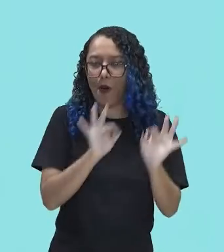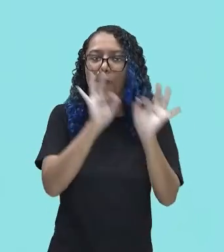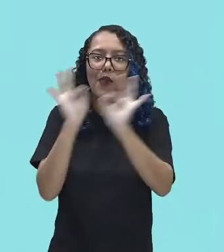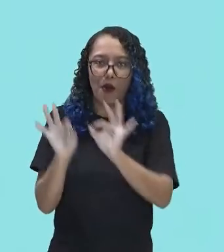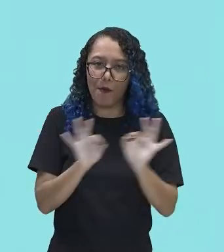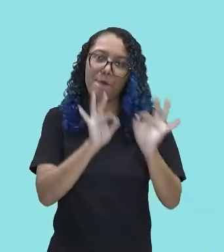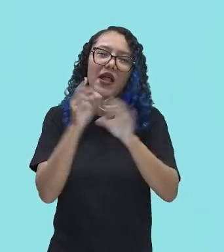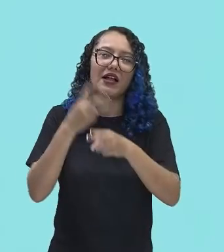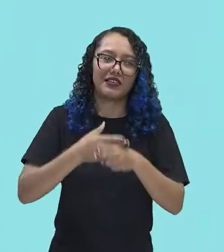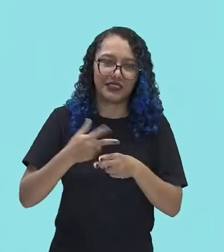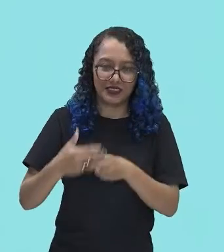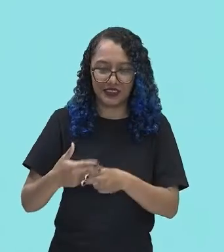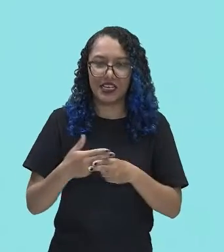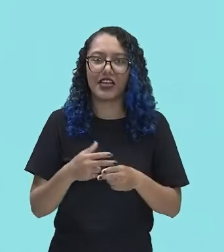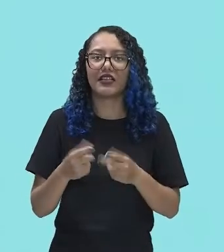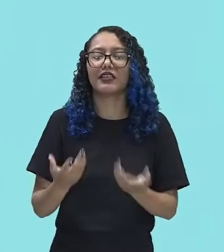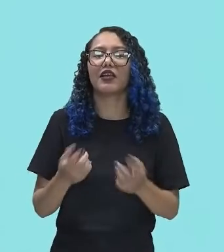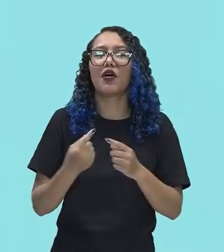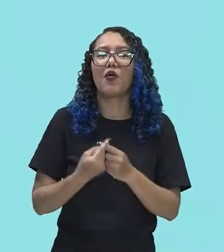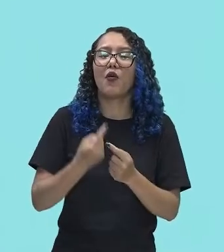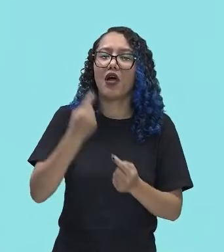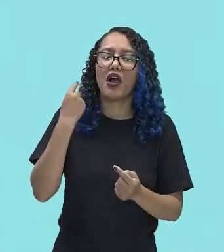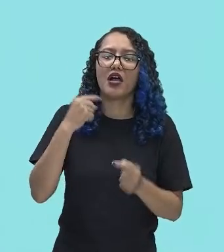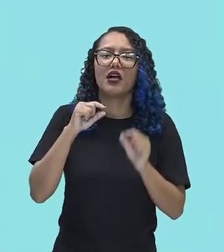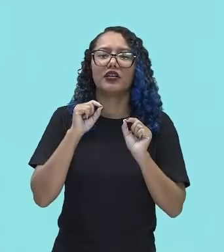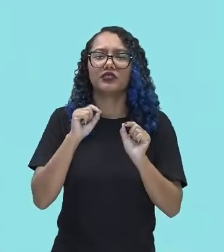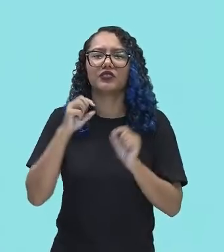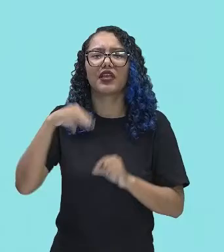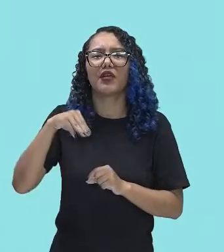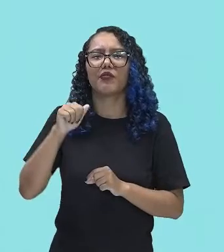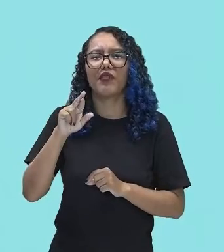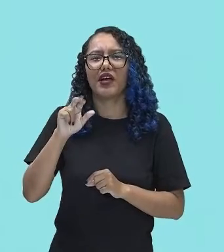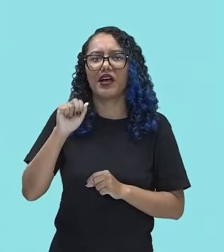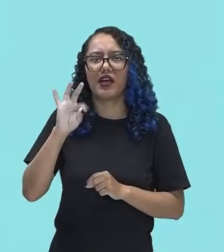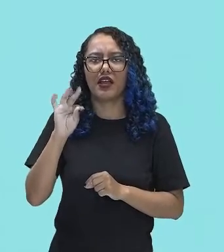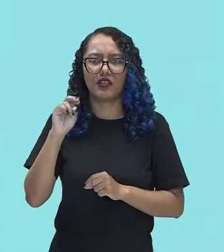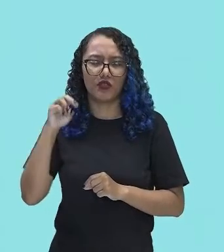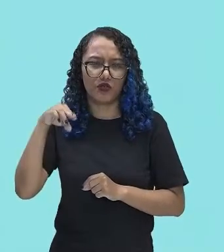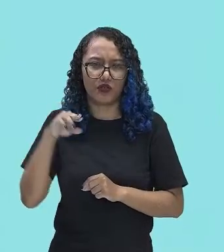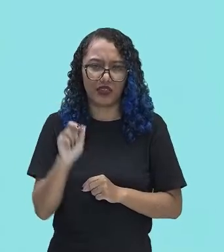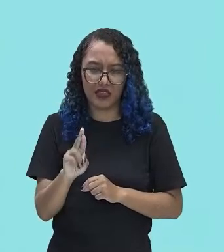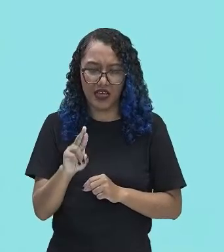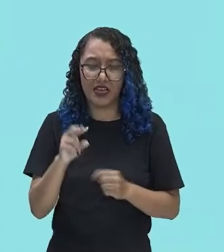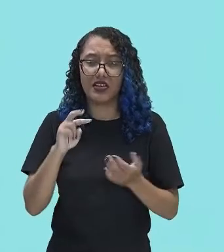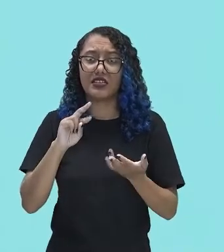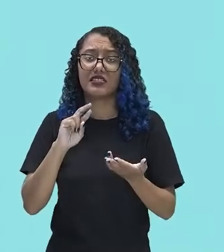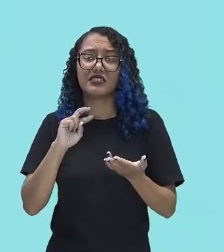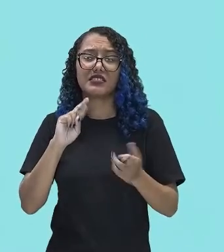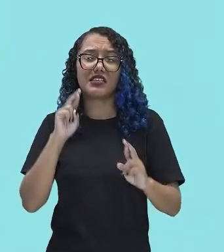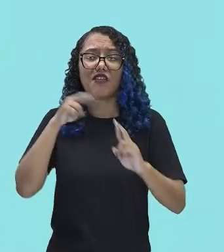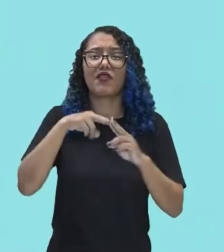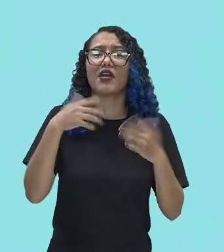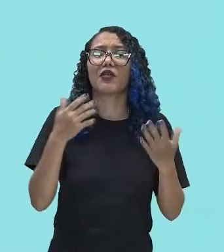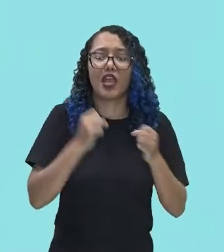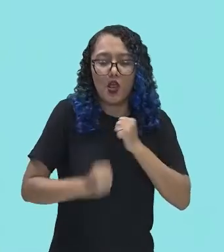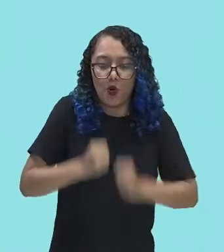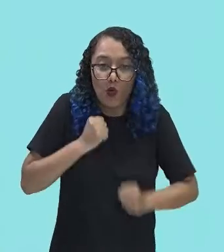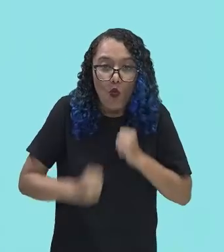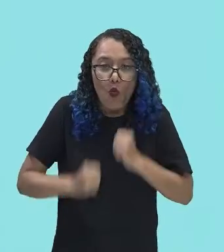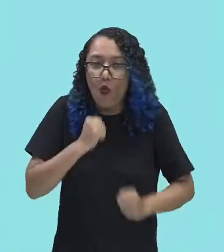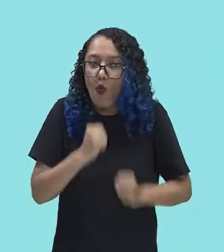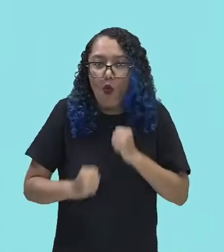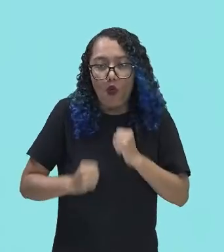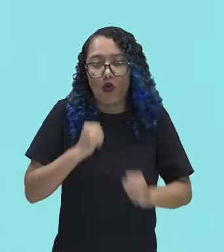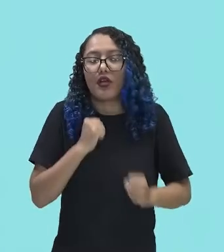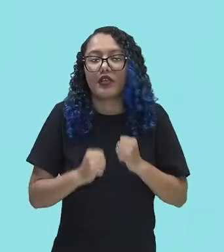mais. Antigamente, quando falava maratonar, era o quê? Um esforço físico, uma corrida, enfim. Era algo de ação. Então, percebe que